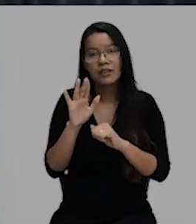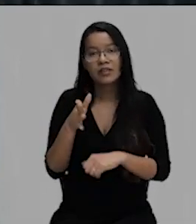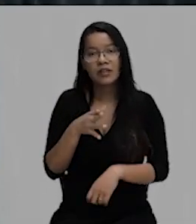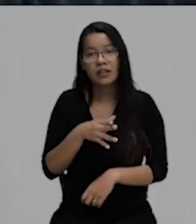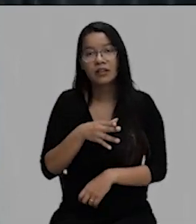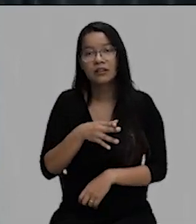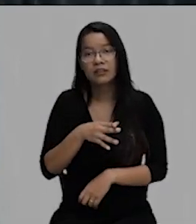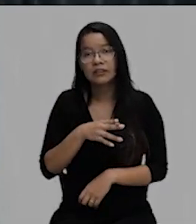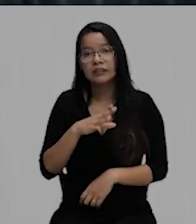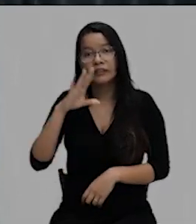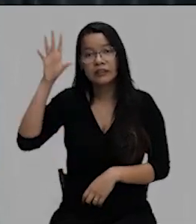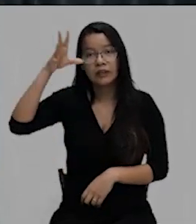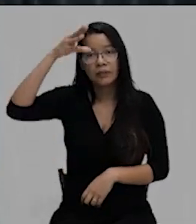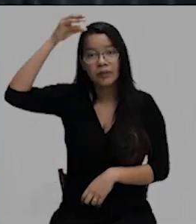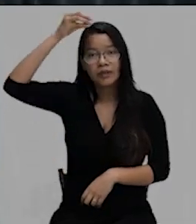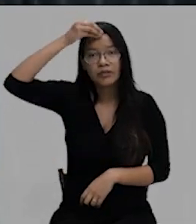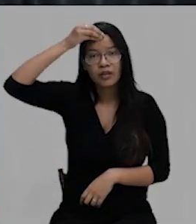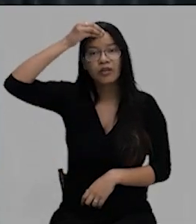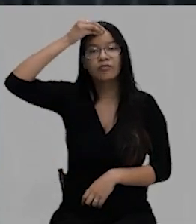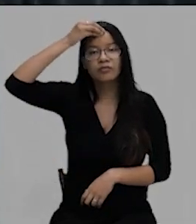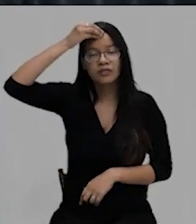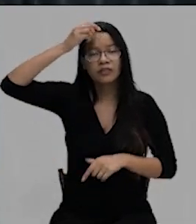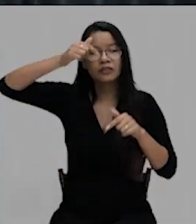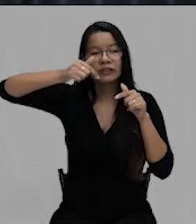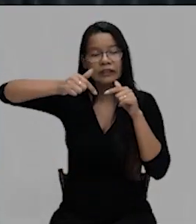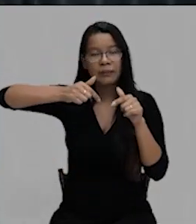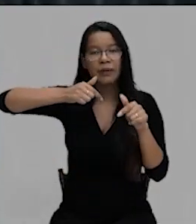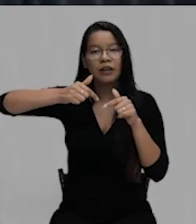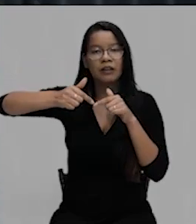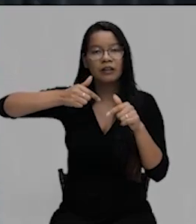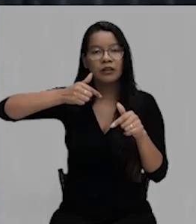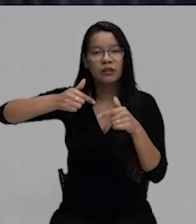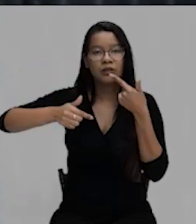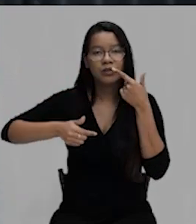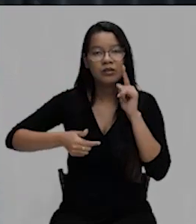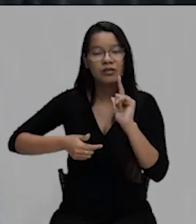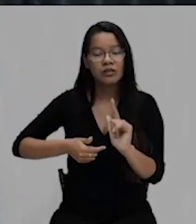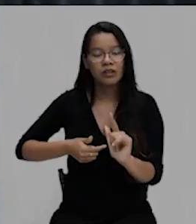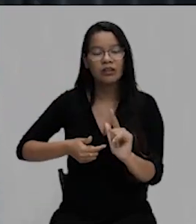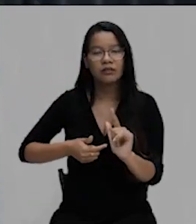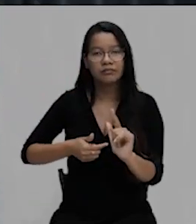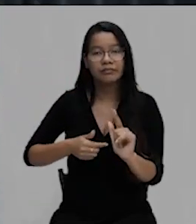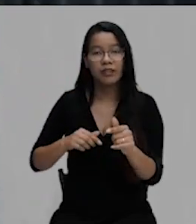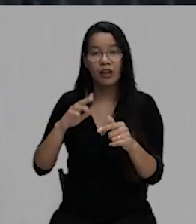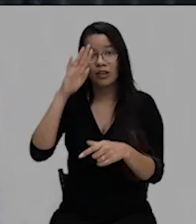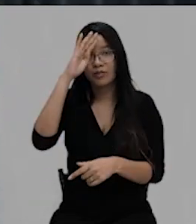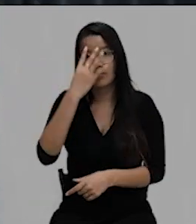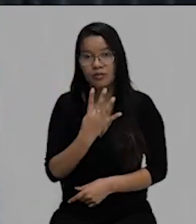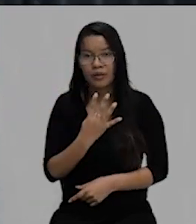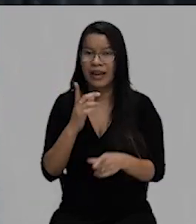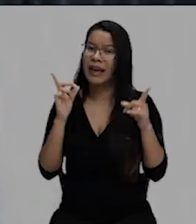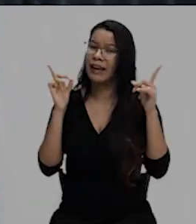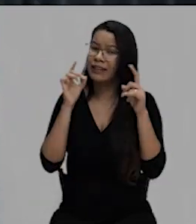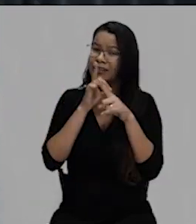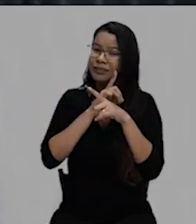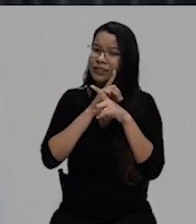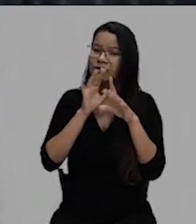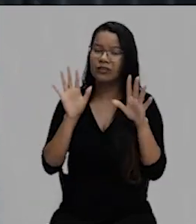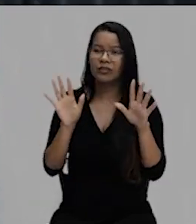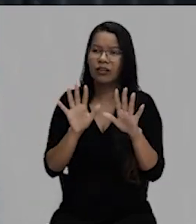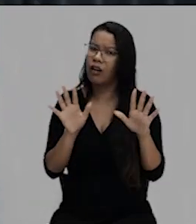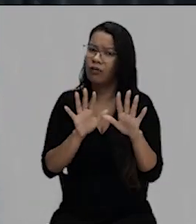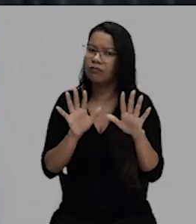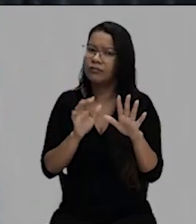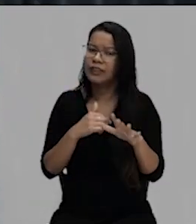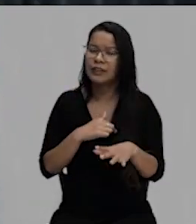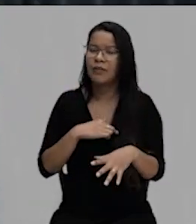está agregando, trabalhando em conjunto para poder chegar no nosso conjunto de solução. Tá difícil? Claro que não. E aí